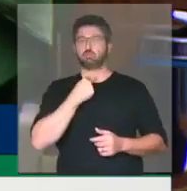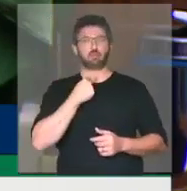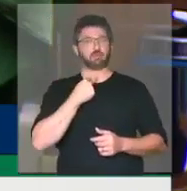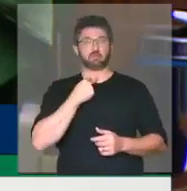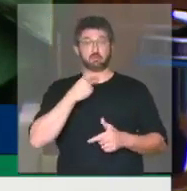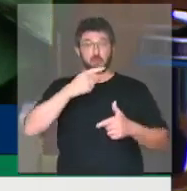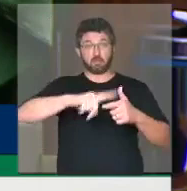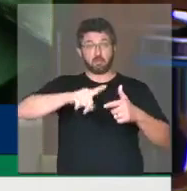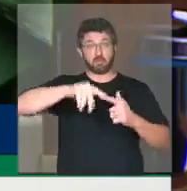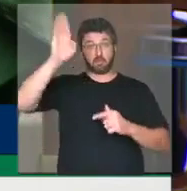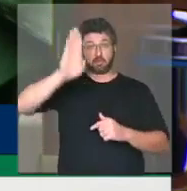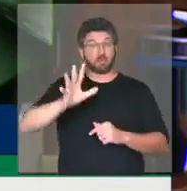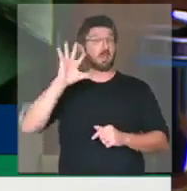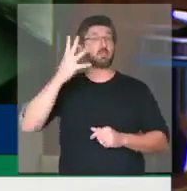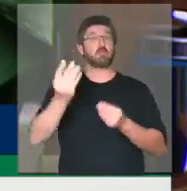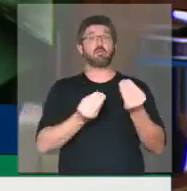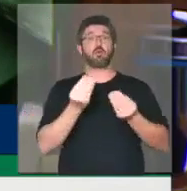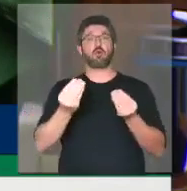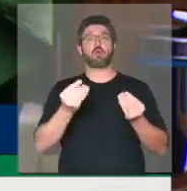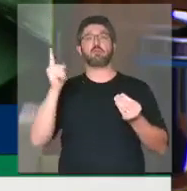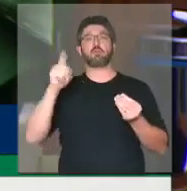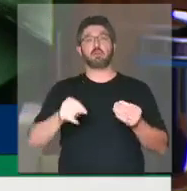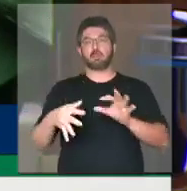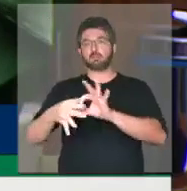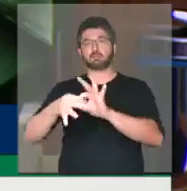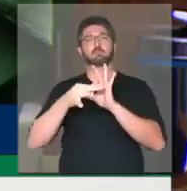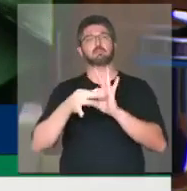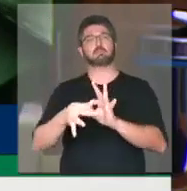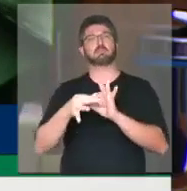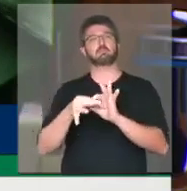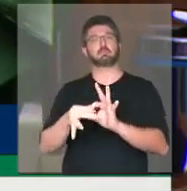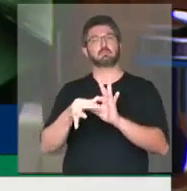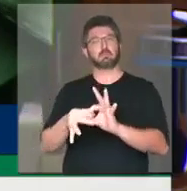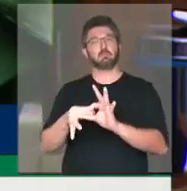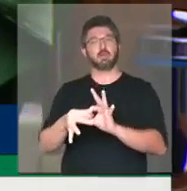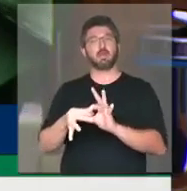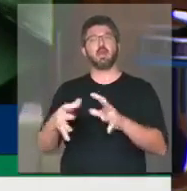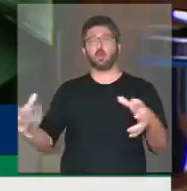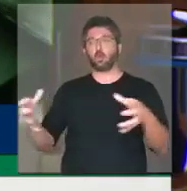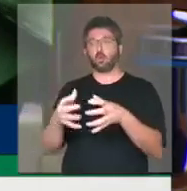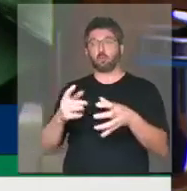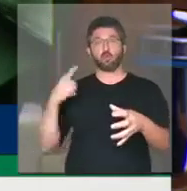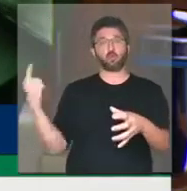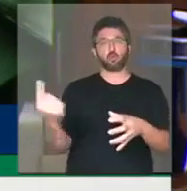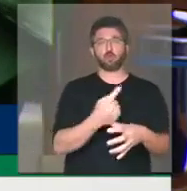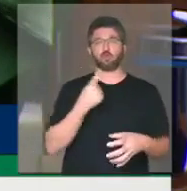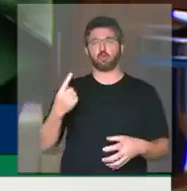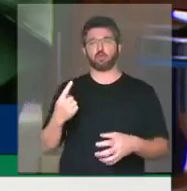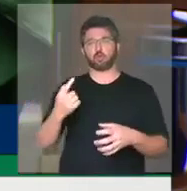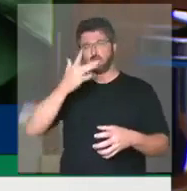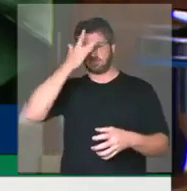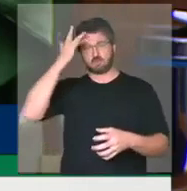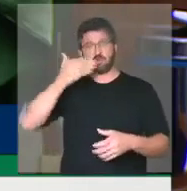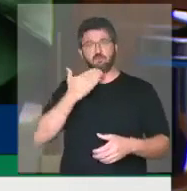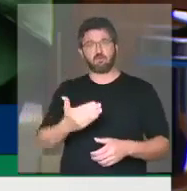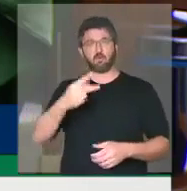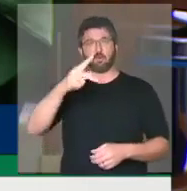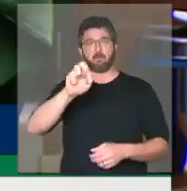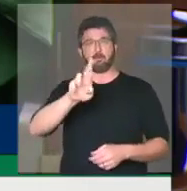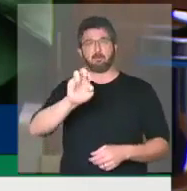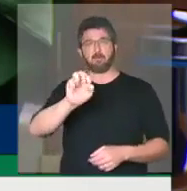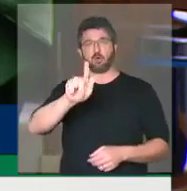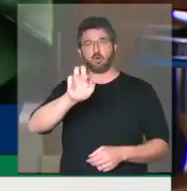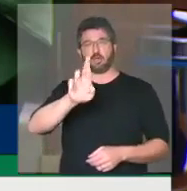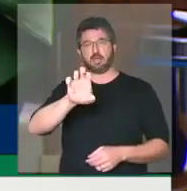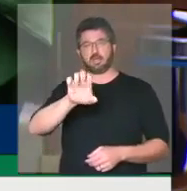desses problemas reclama muita unidade, reclama a unidade de todas as forças progressistas, para além